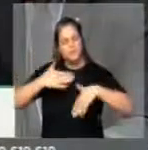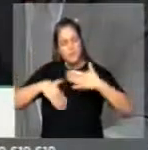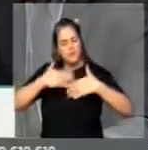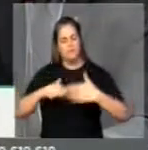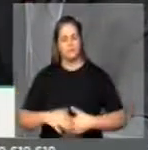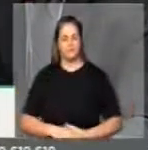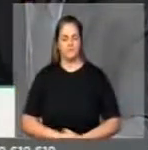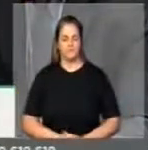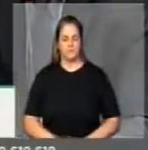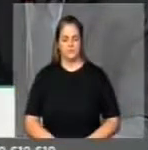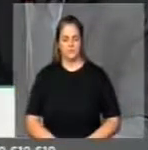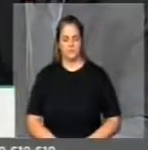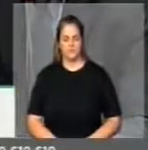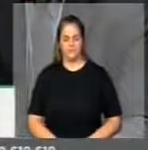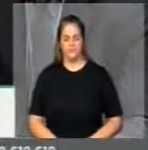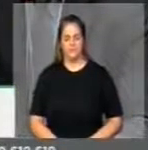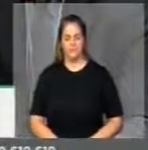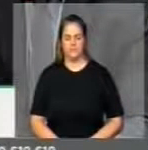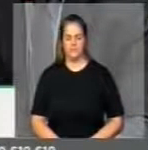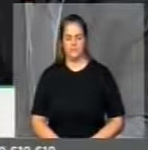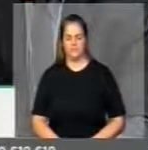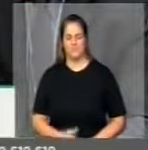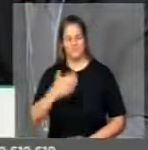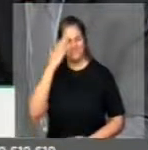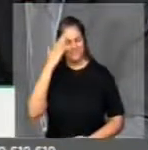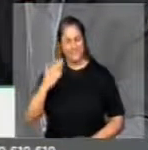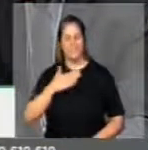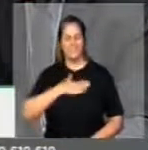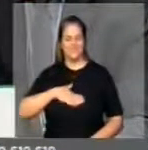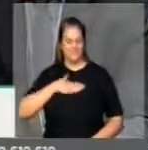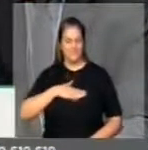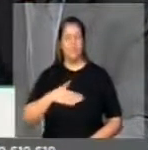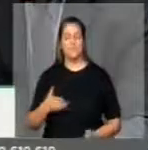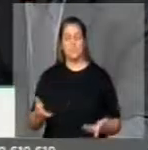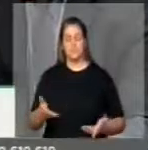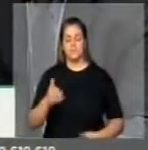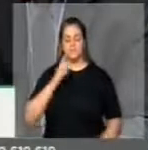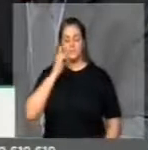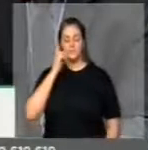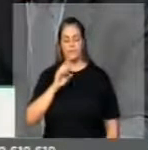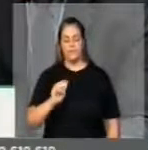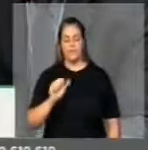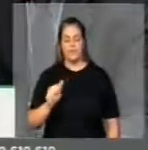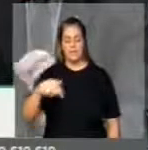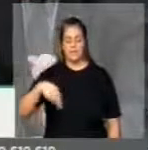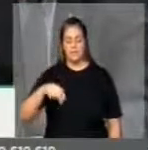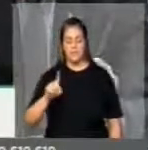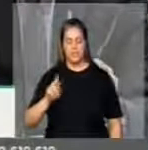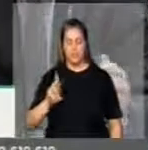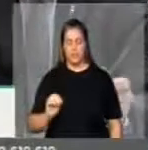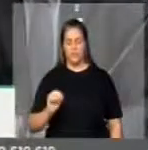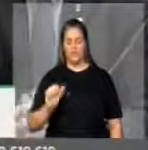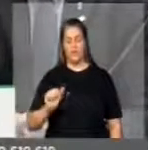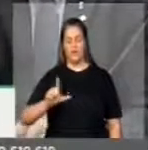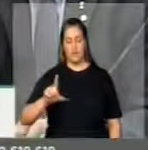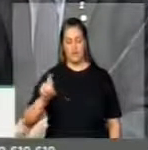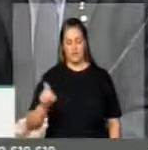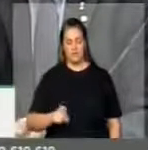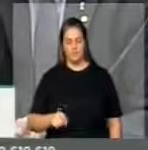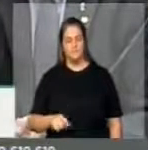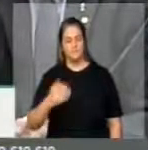Encerrando aí o nosso depoimento, deputado, muito prazer ouvir o deputado Sandro Alex. Obrigado, presidente